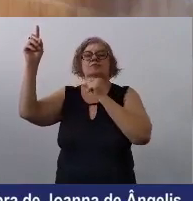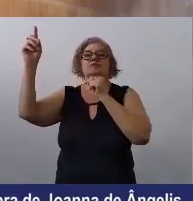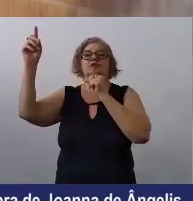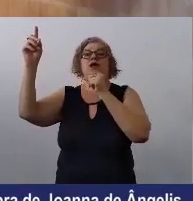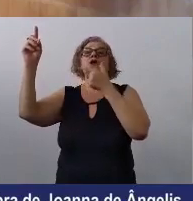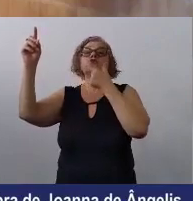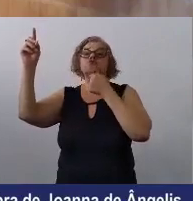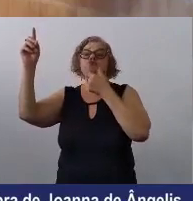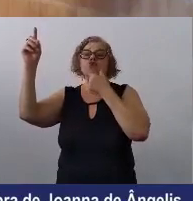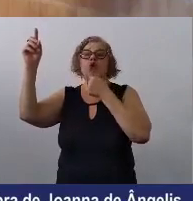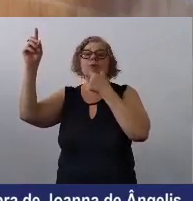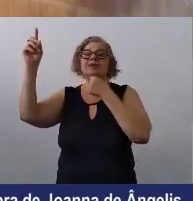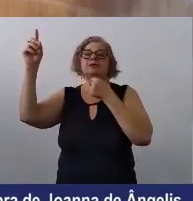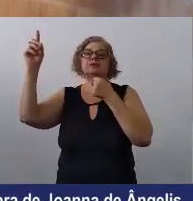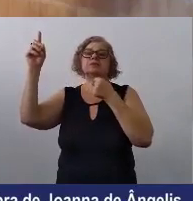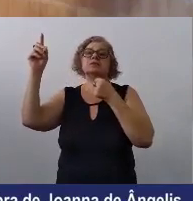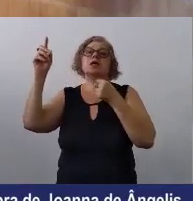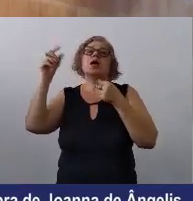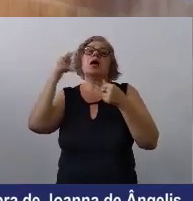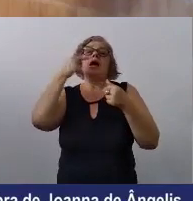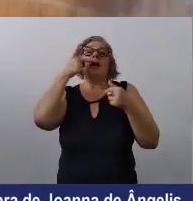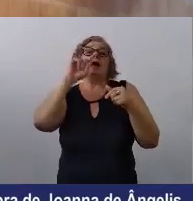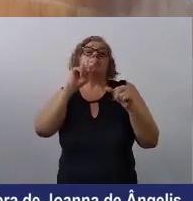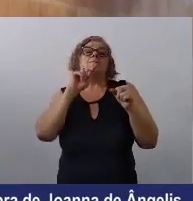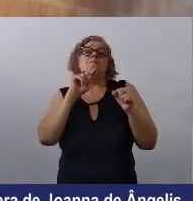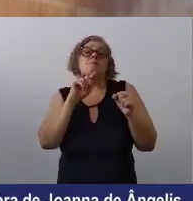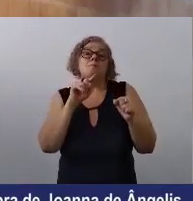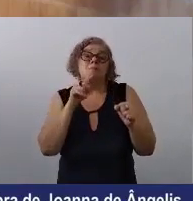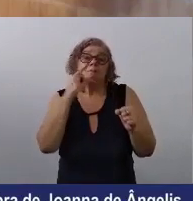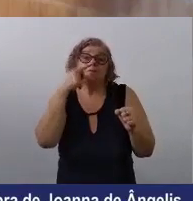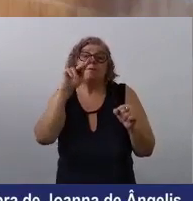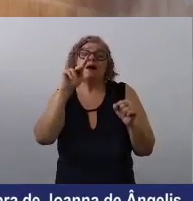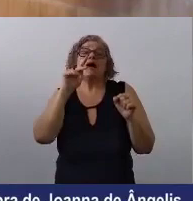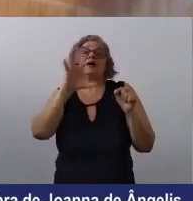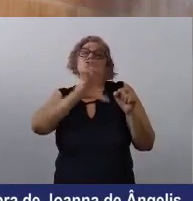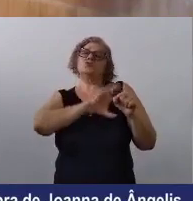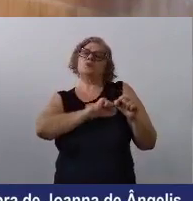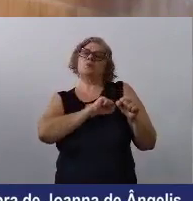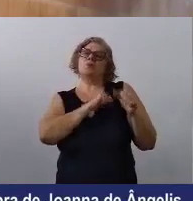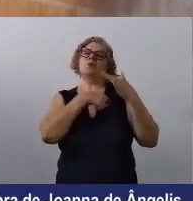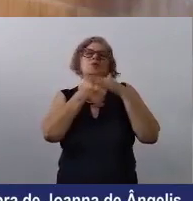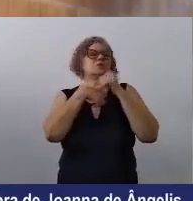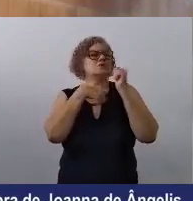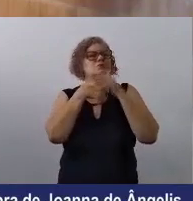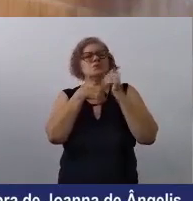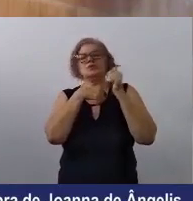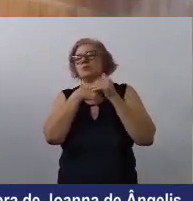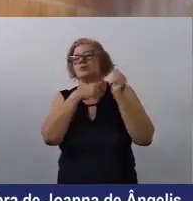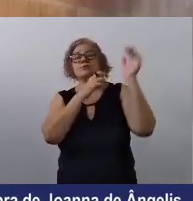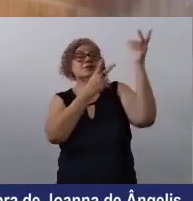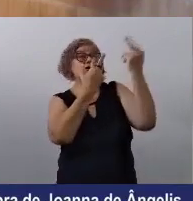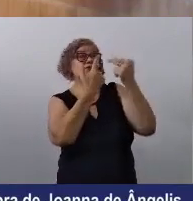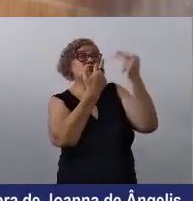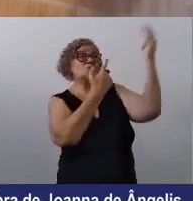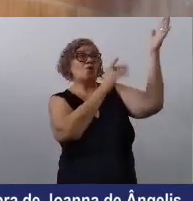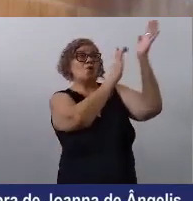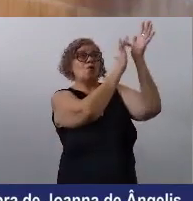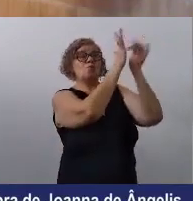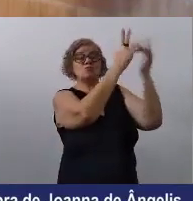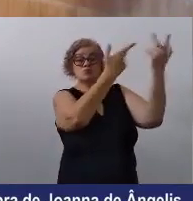Deus dos homens, Pai de amor e bondade, como Jesus nos falou naquela tarde.